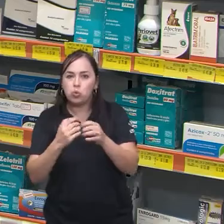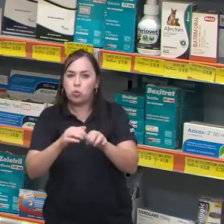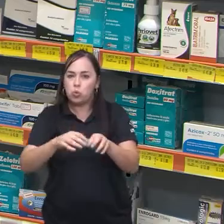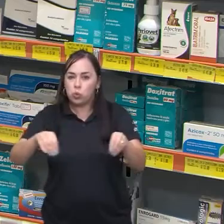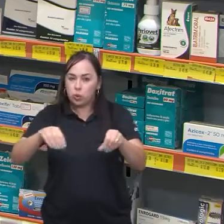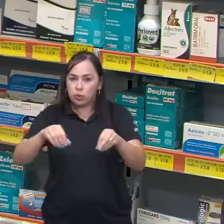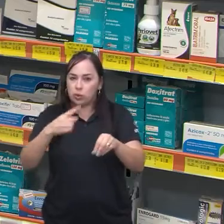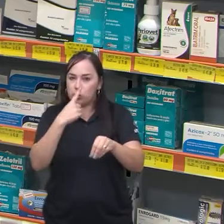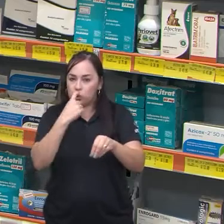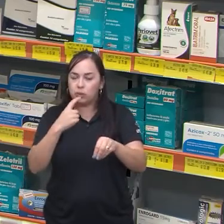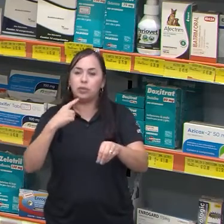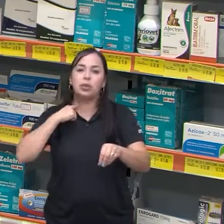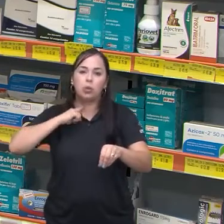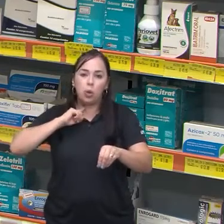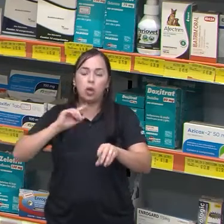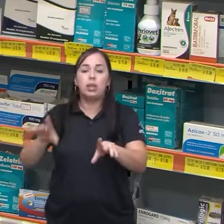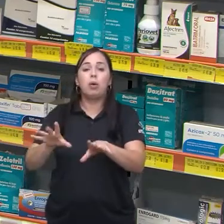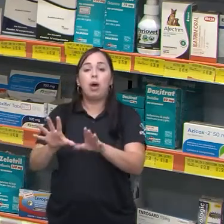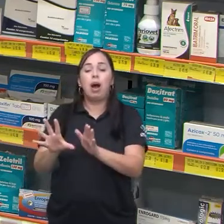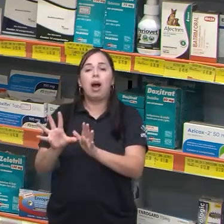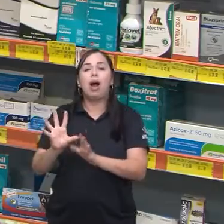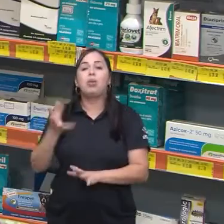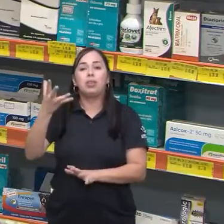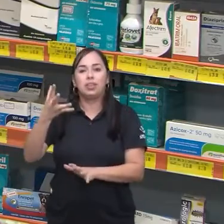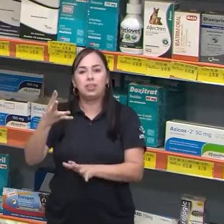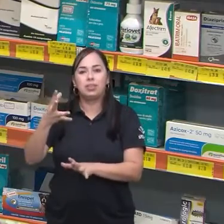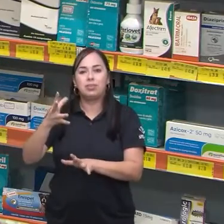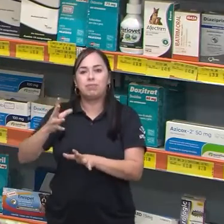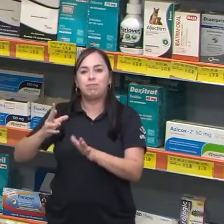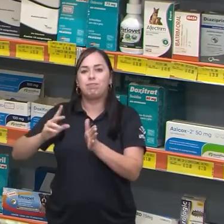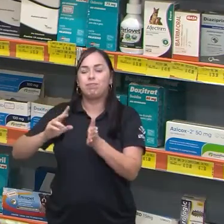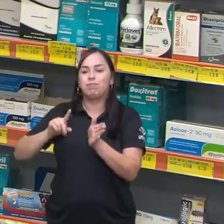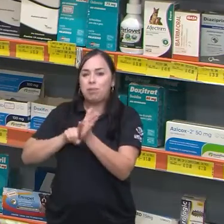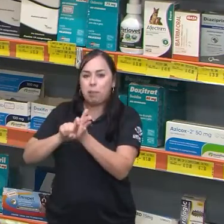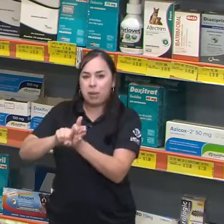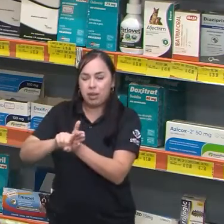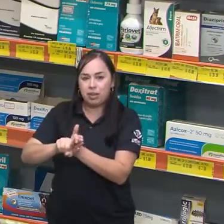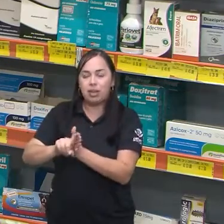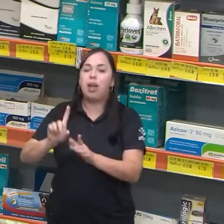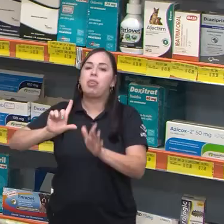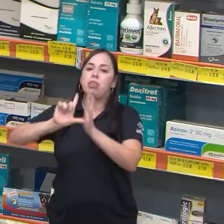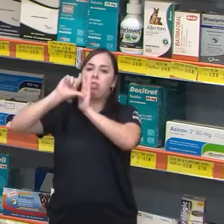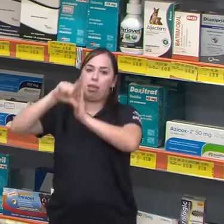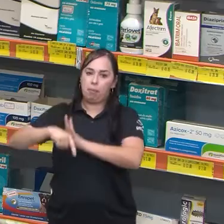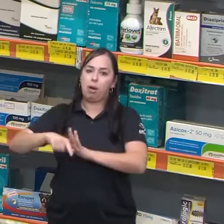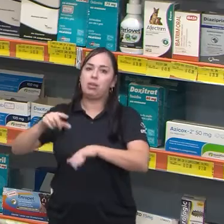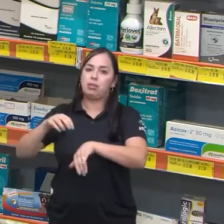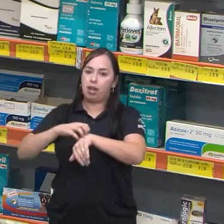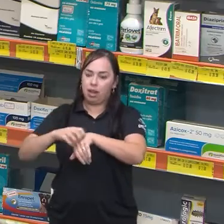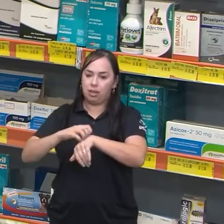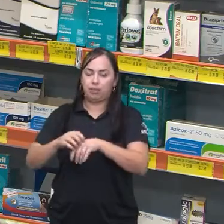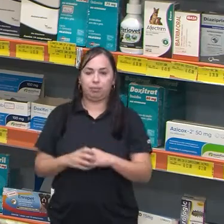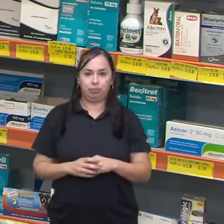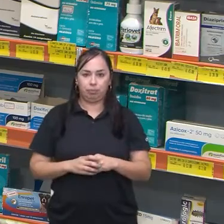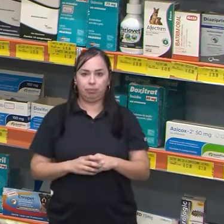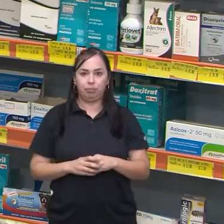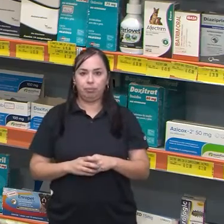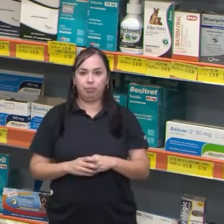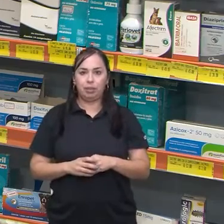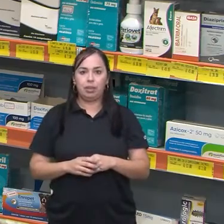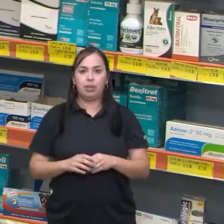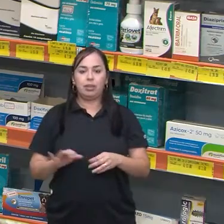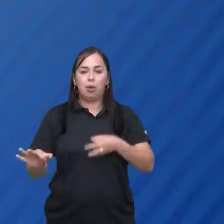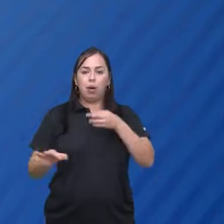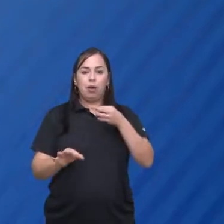a sujeira, as fezes, a urina. Então isso aumenta a chance de uma infecção. Tá? Então, e uma reação